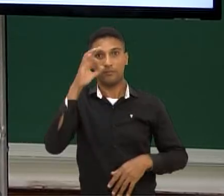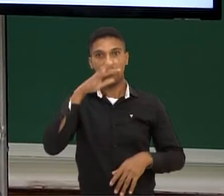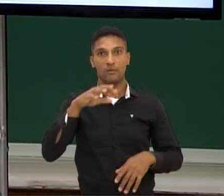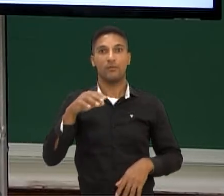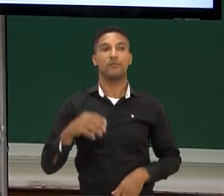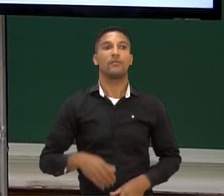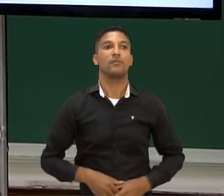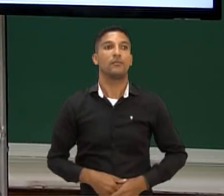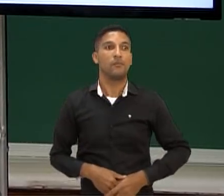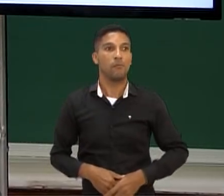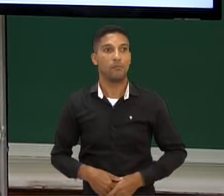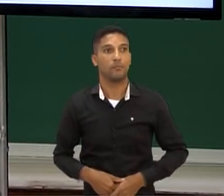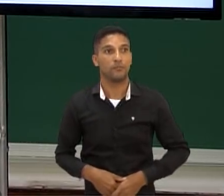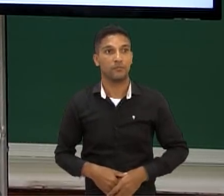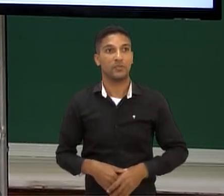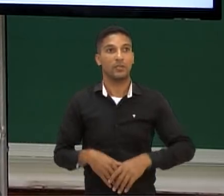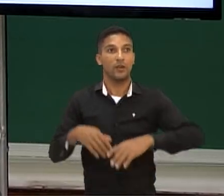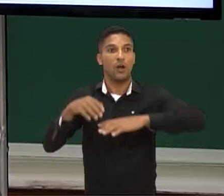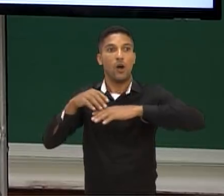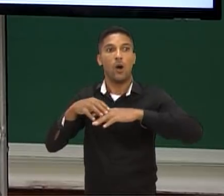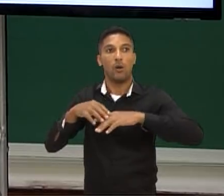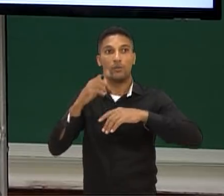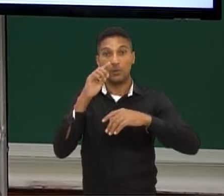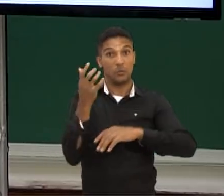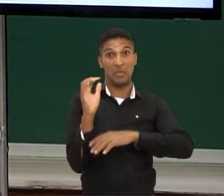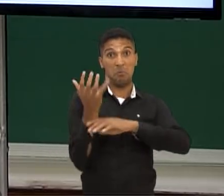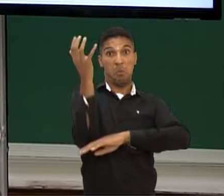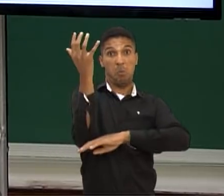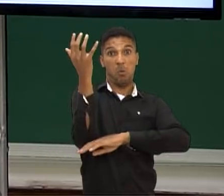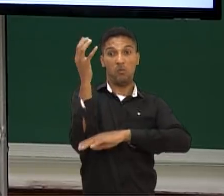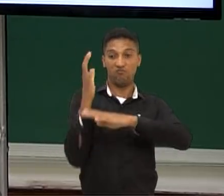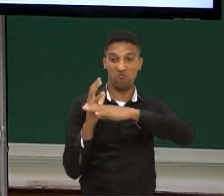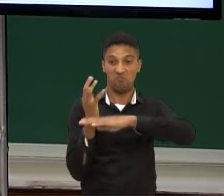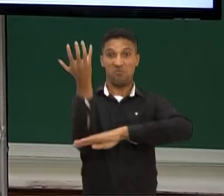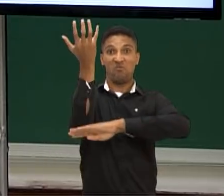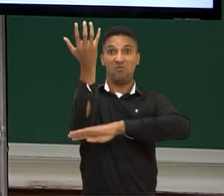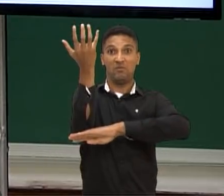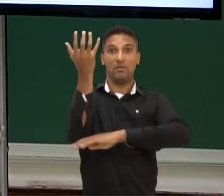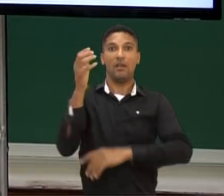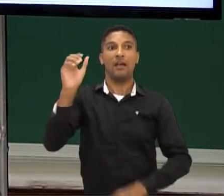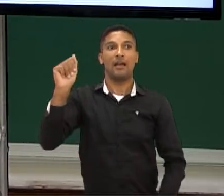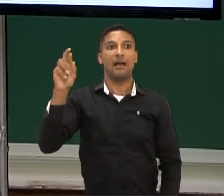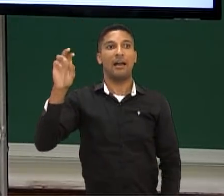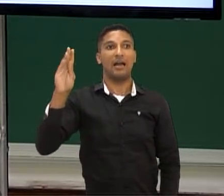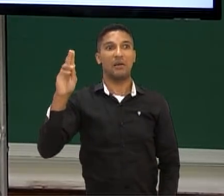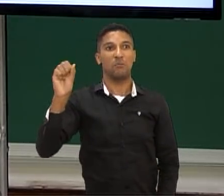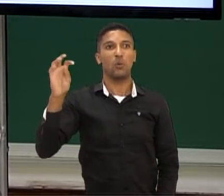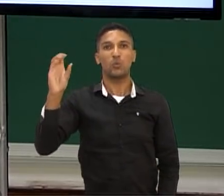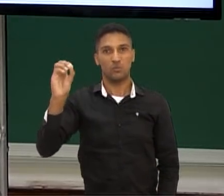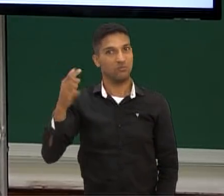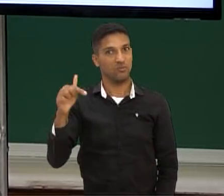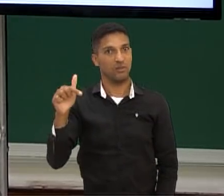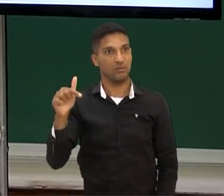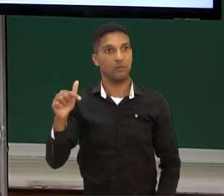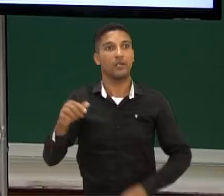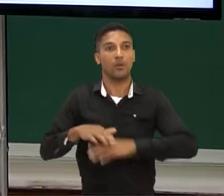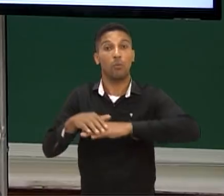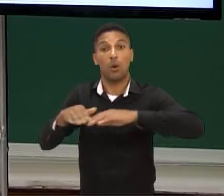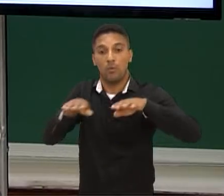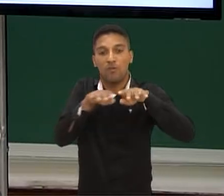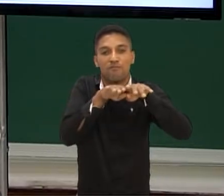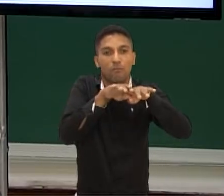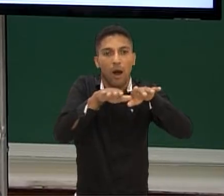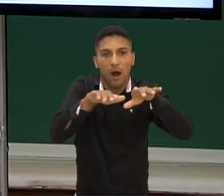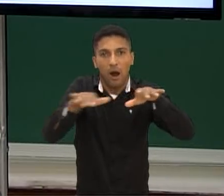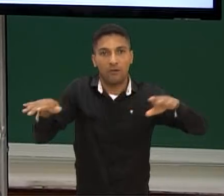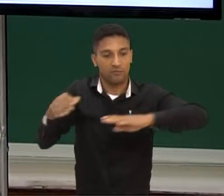na horizontal. Ela não tem arbusto, ó. Não existe arbusto aqui. E o que tem de diferente nessa